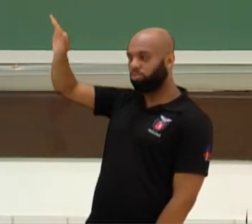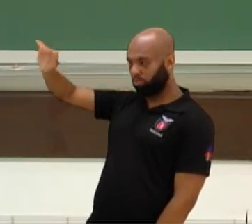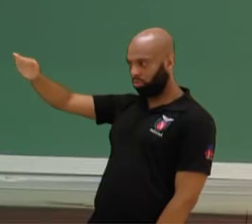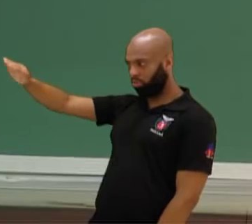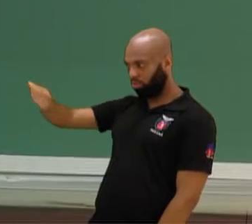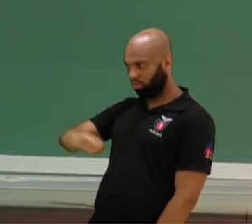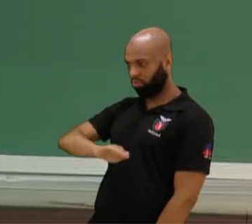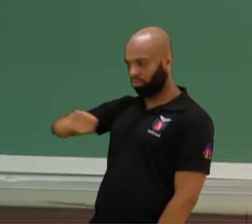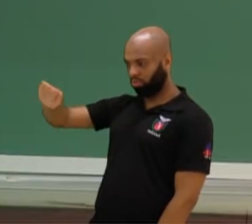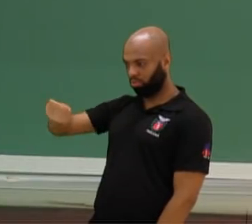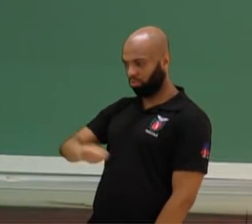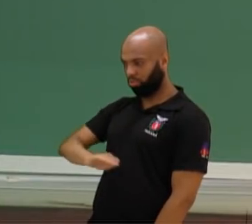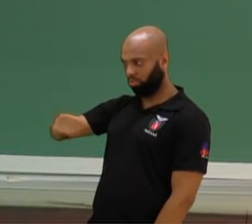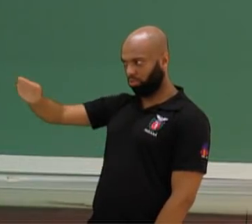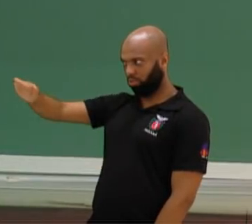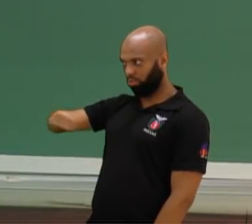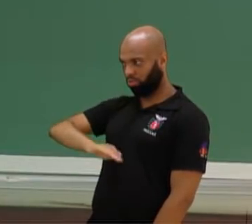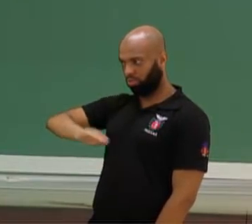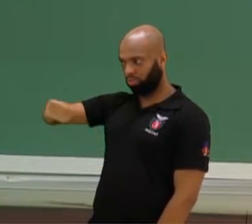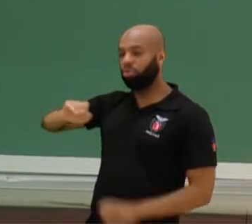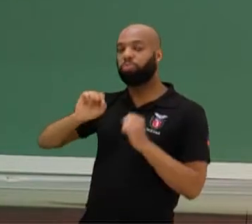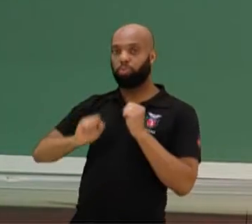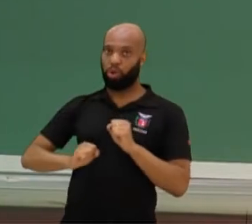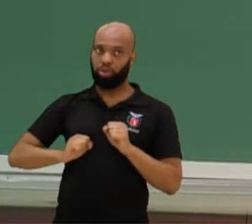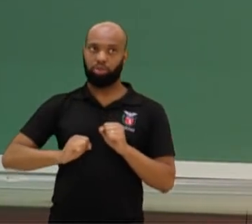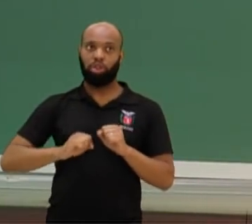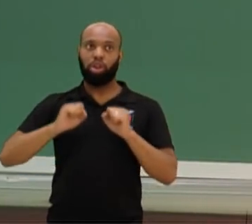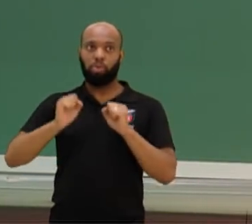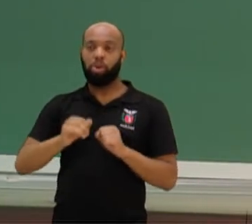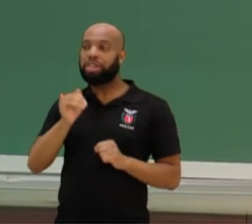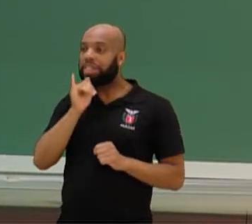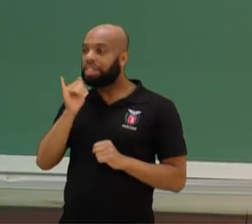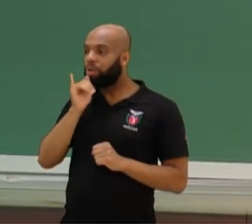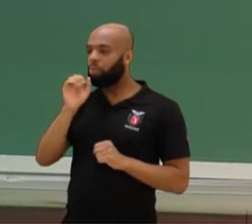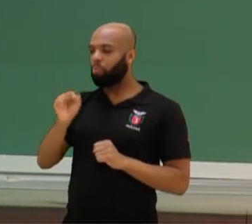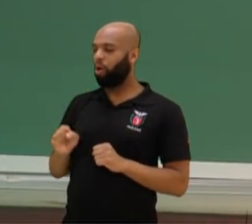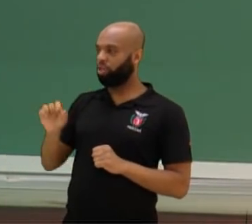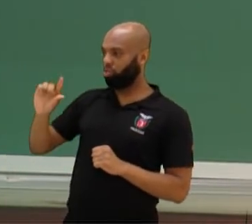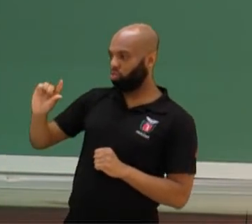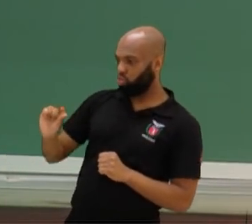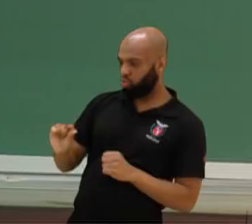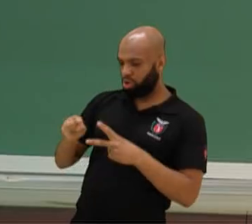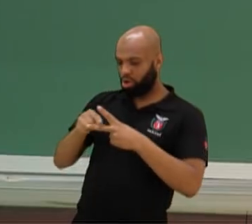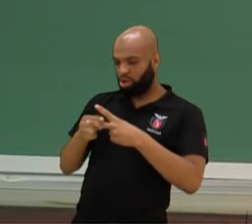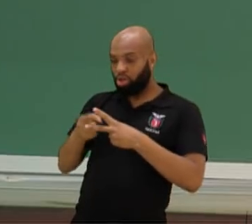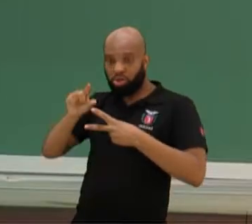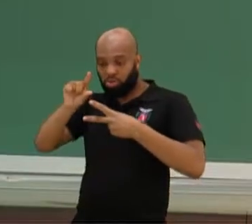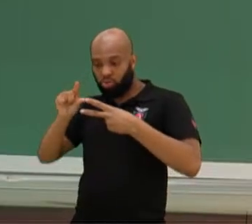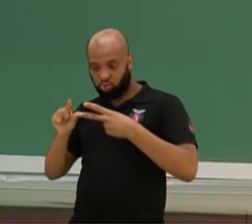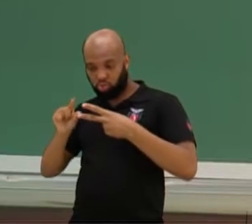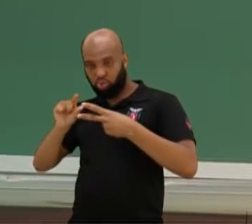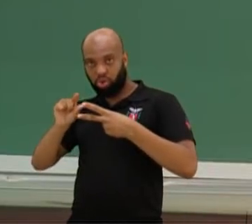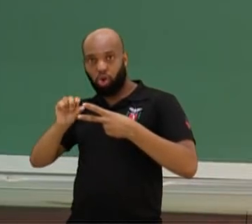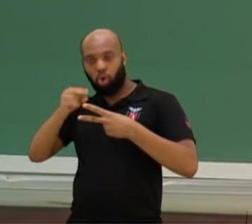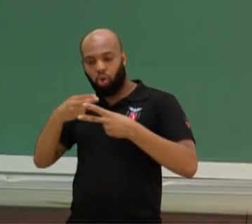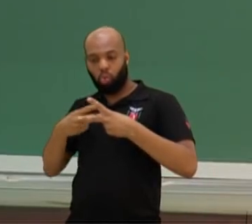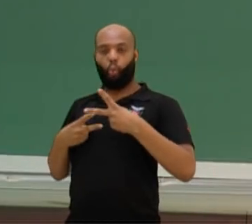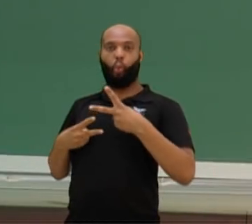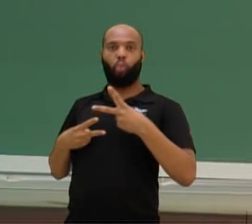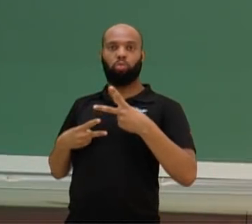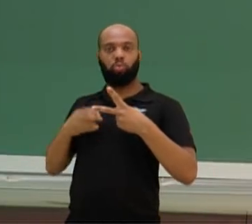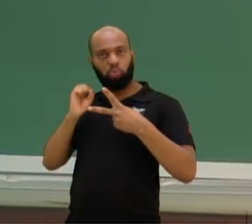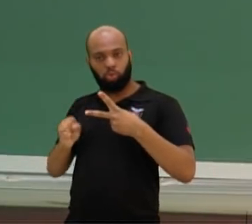esse ângulo com relação ao solo, ele pode ser menor, ela vai ficar menos inclinada, ou pode ser maior,